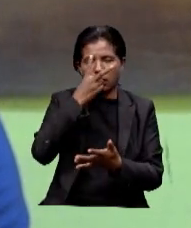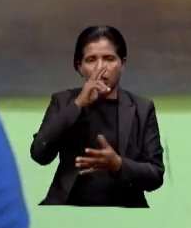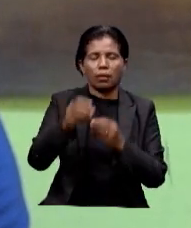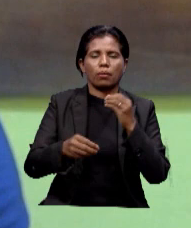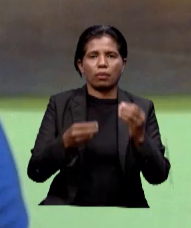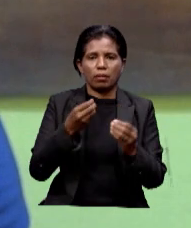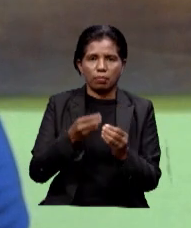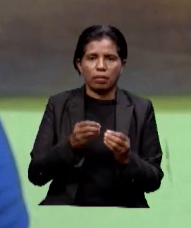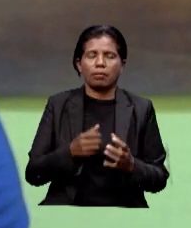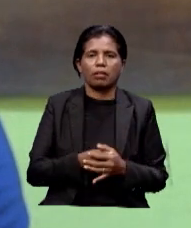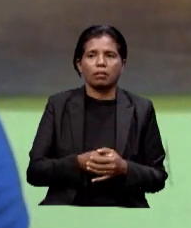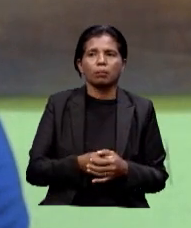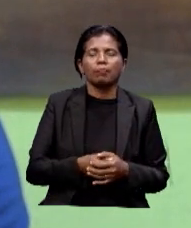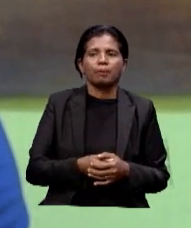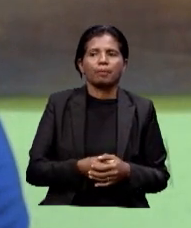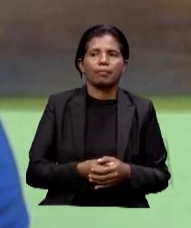serem